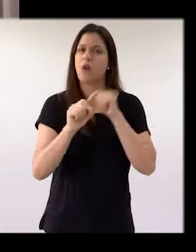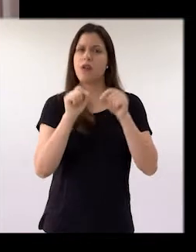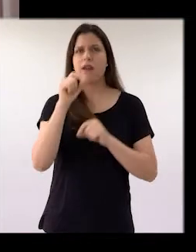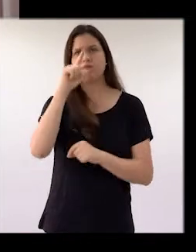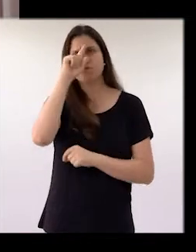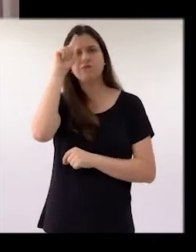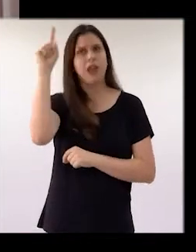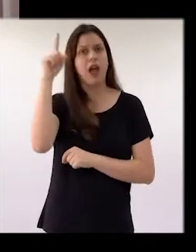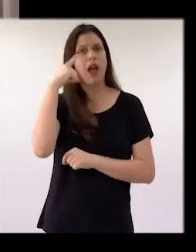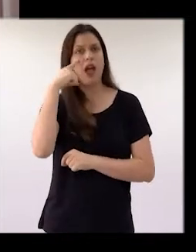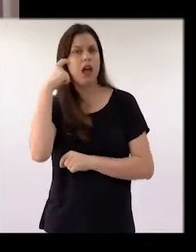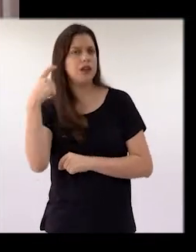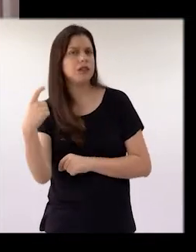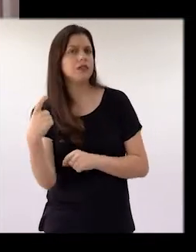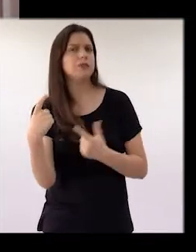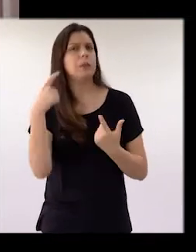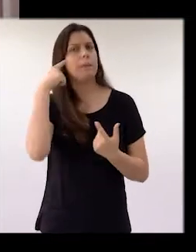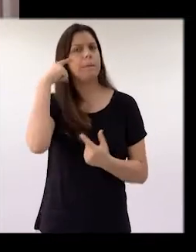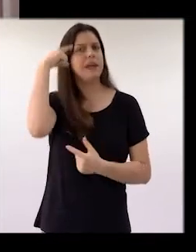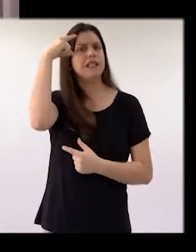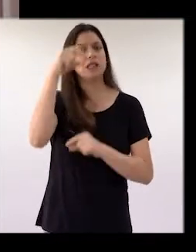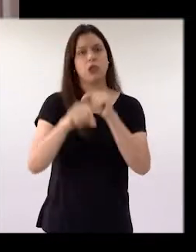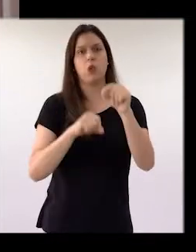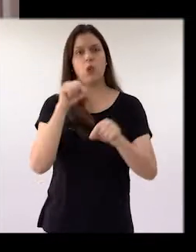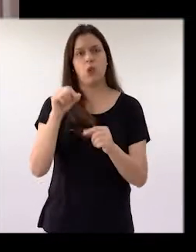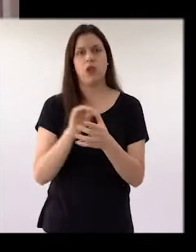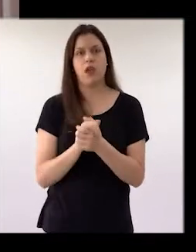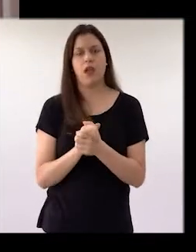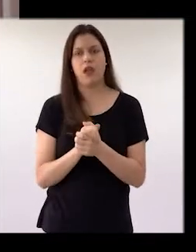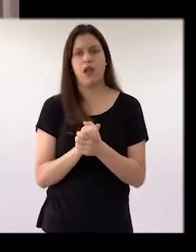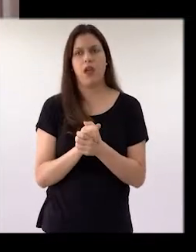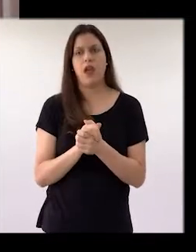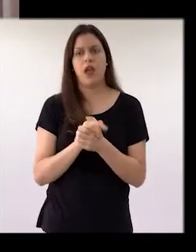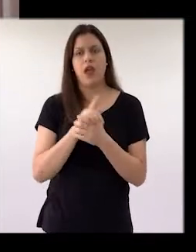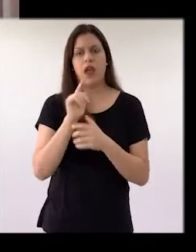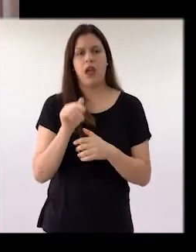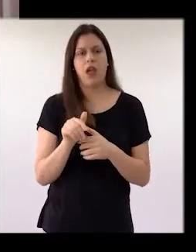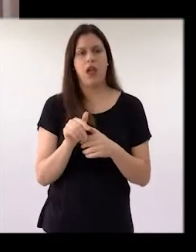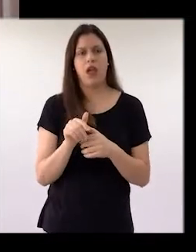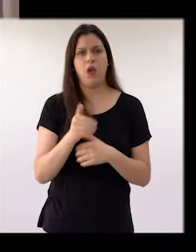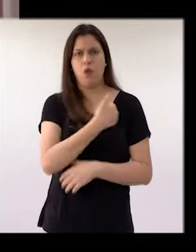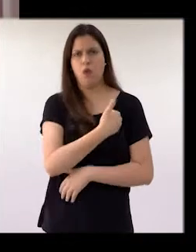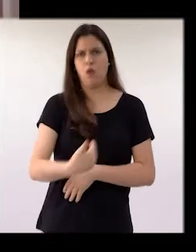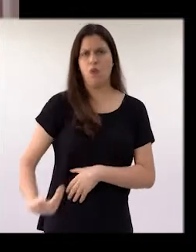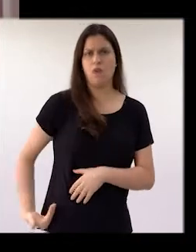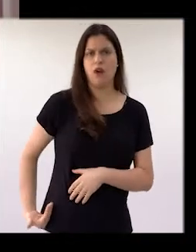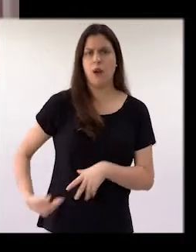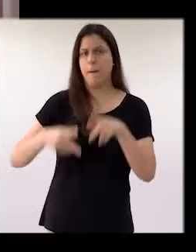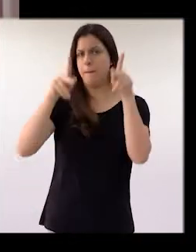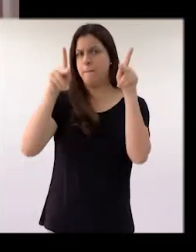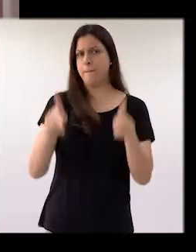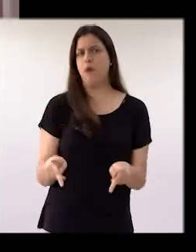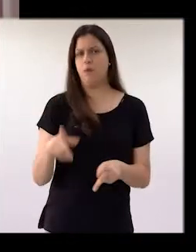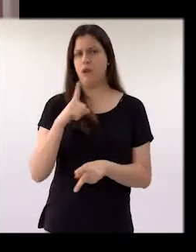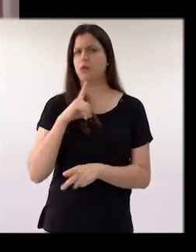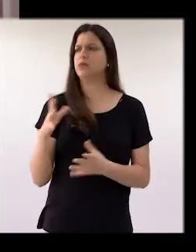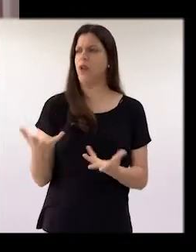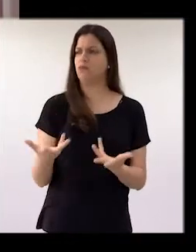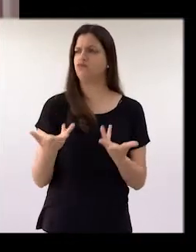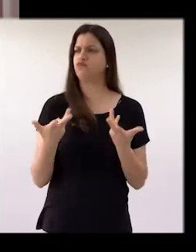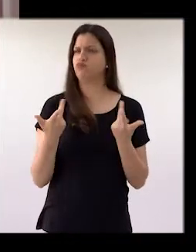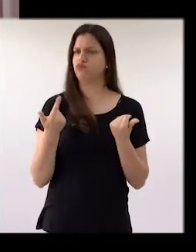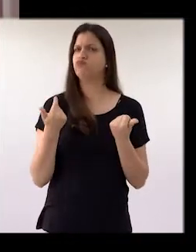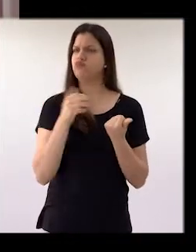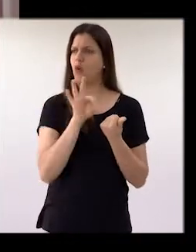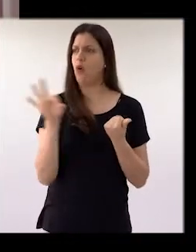hipótese inicial interessante, que era sempre a gente acha que o poder público tem uma maior eficiência, né, porque ele cuida sempre